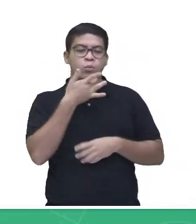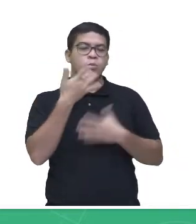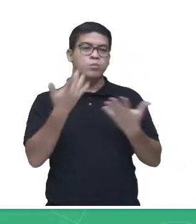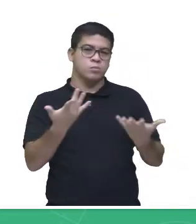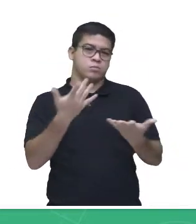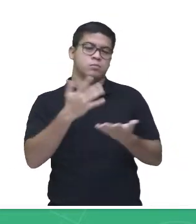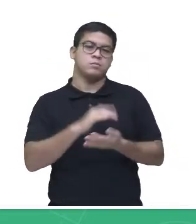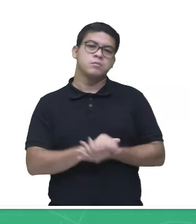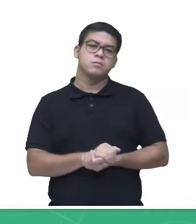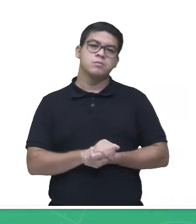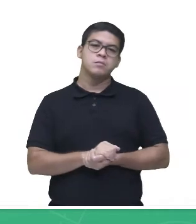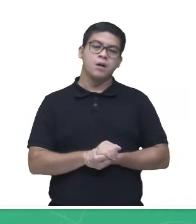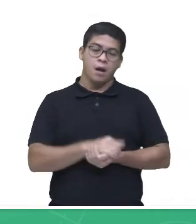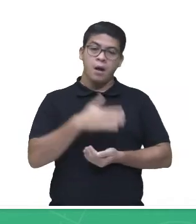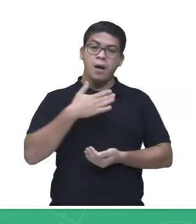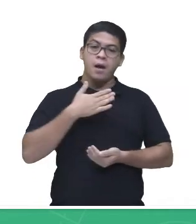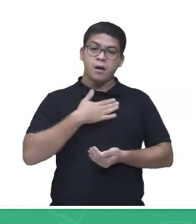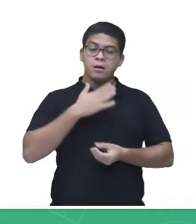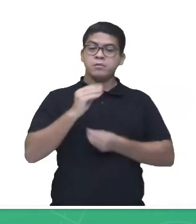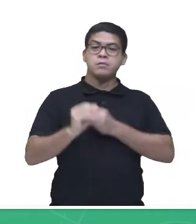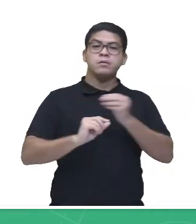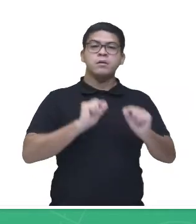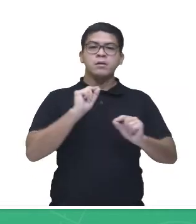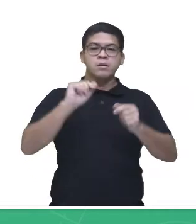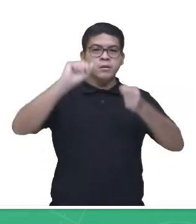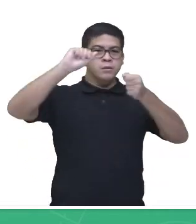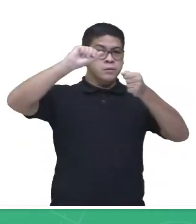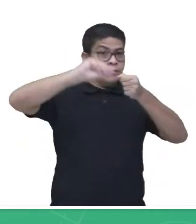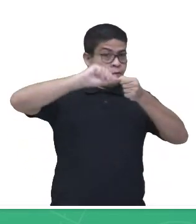fez, que é o verbo hacer, estava ali o particípio